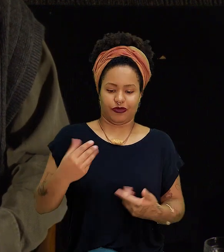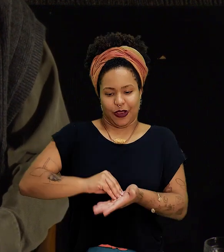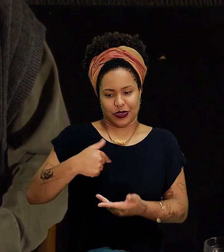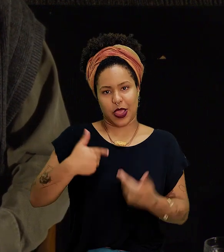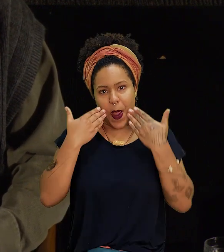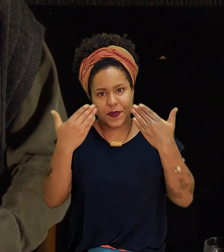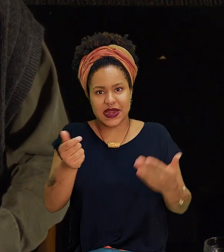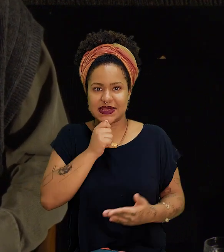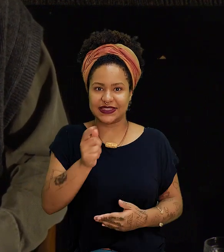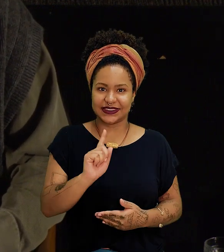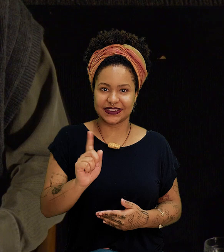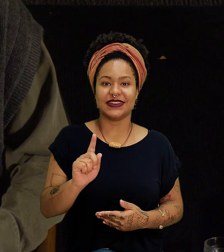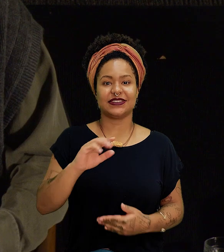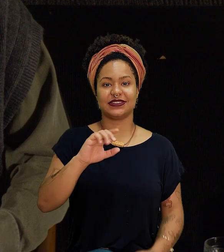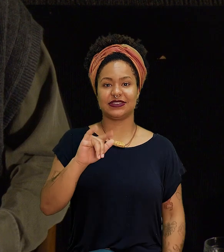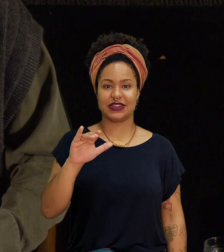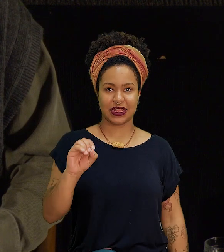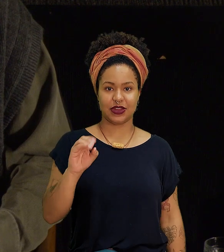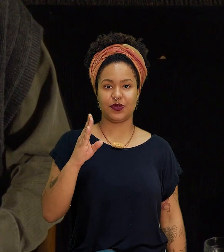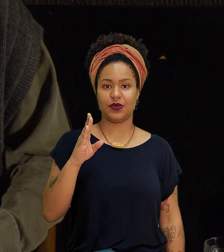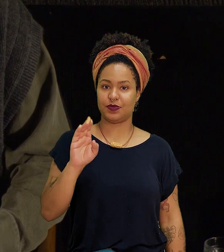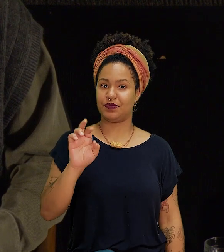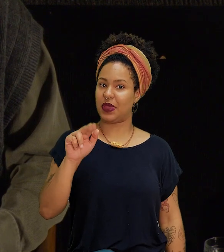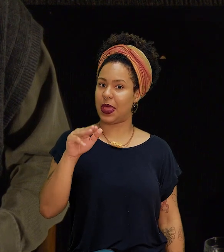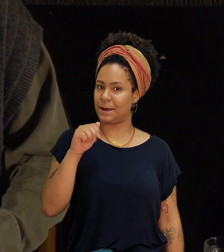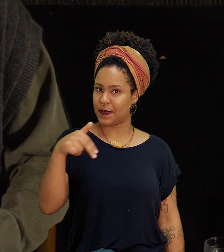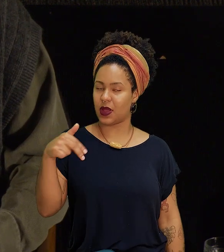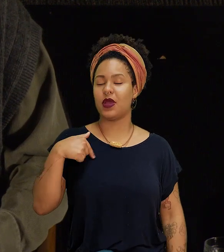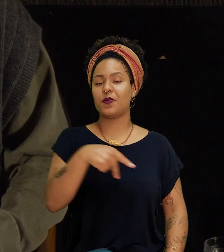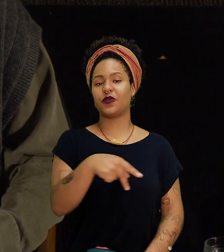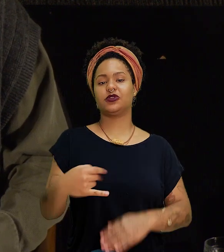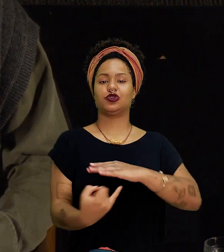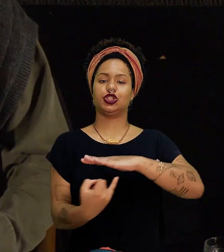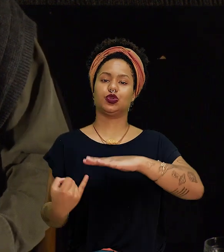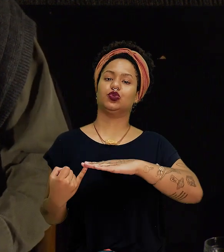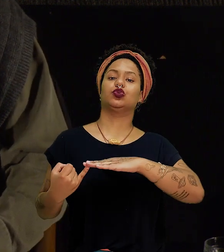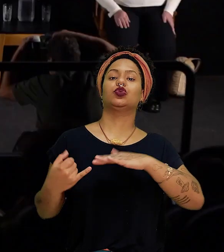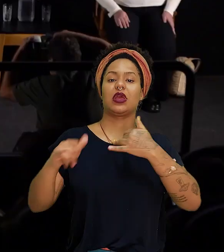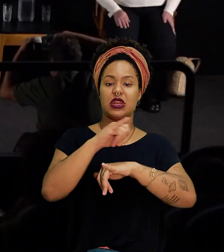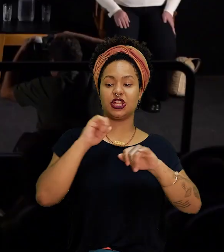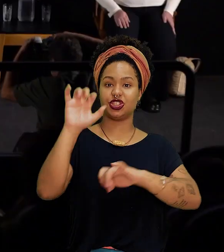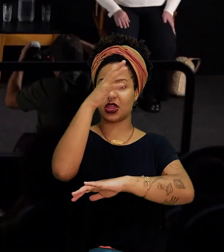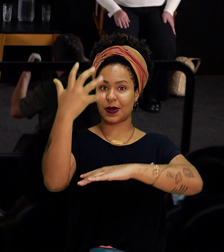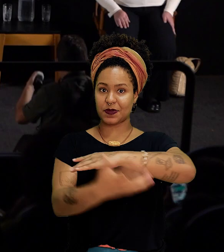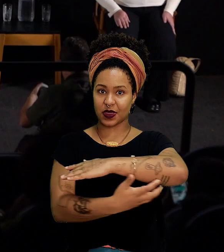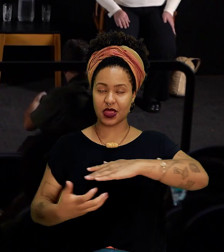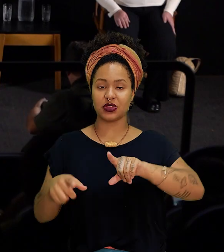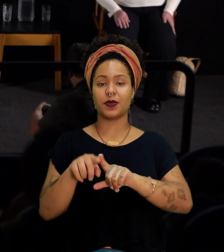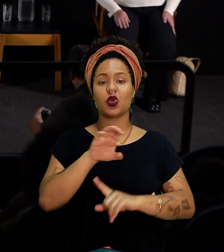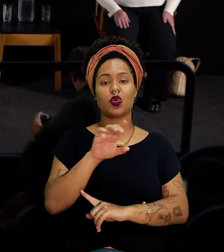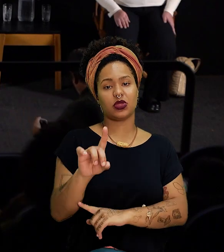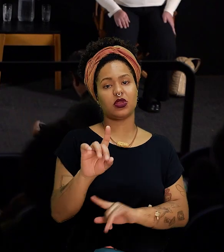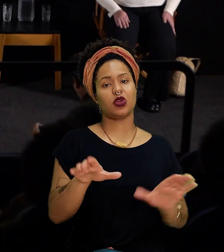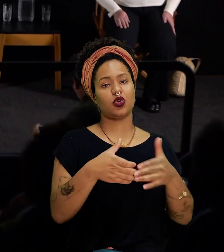falta eu me apresentar, Célio Berman, professor do Instituto de Energia e Ambiente e coordenador do